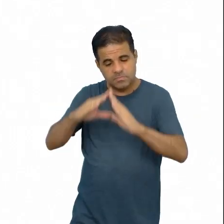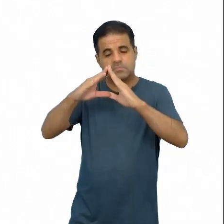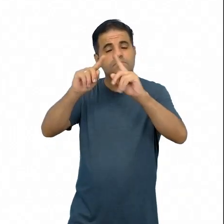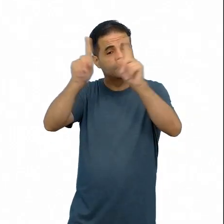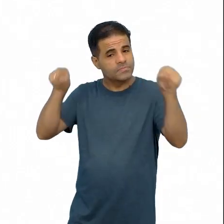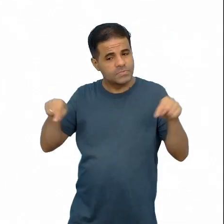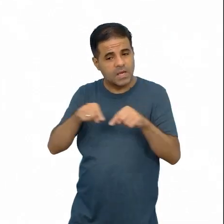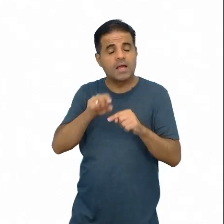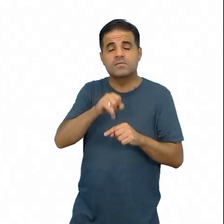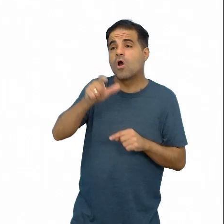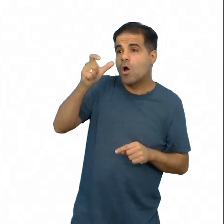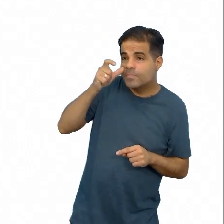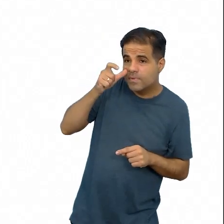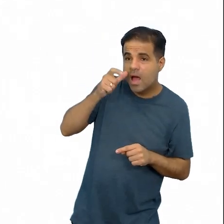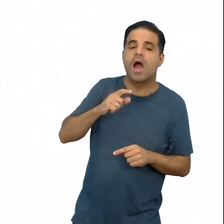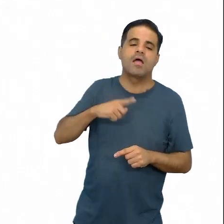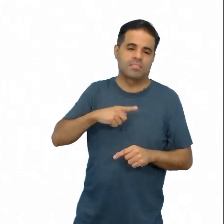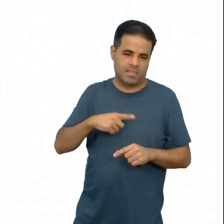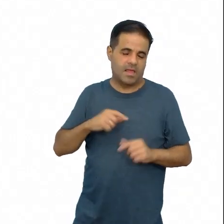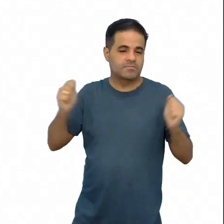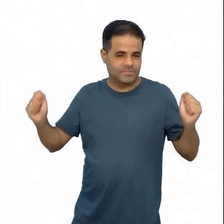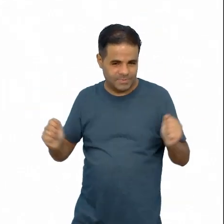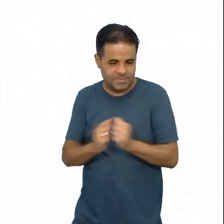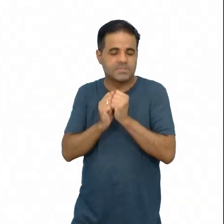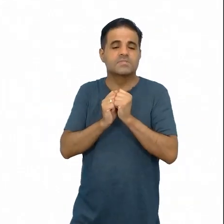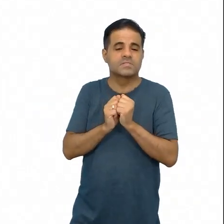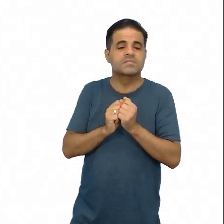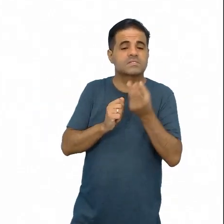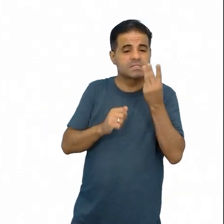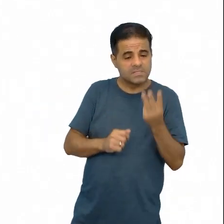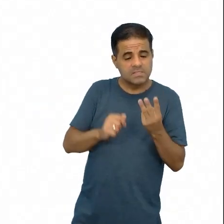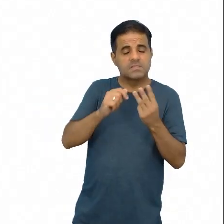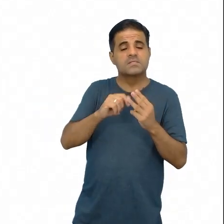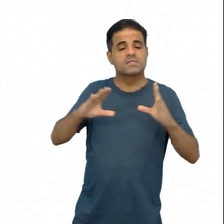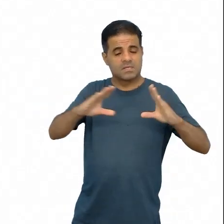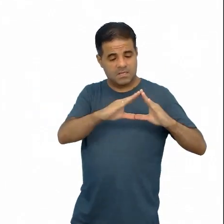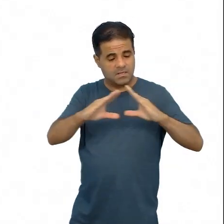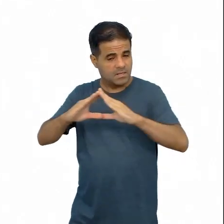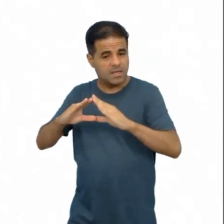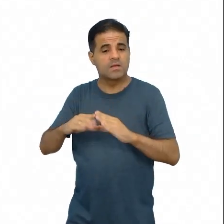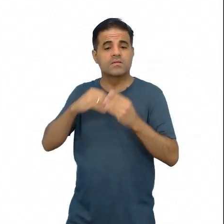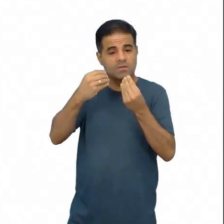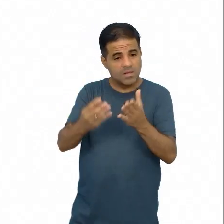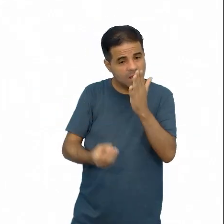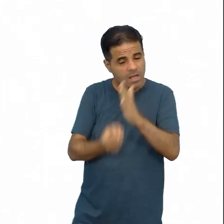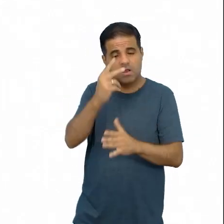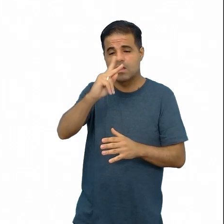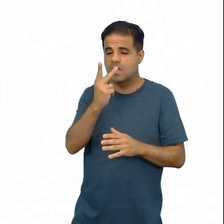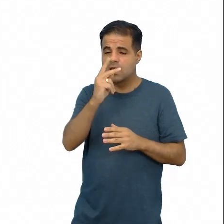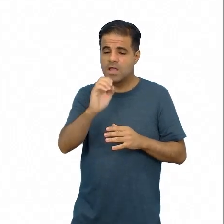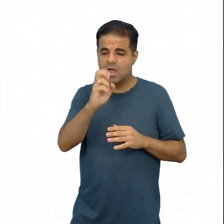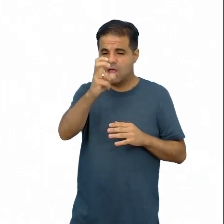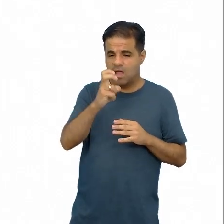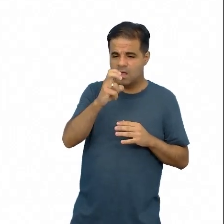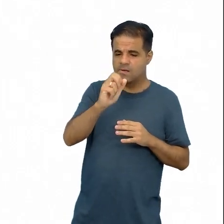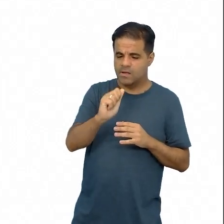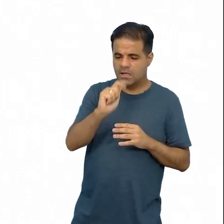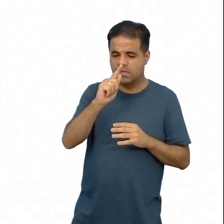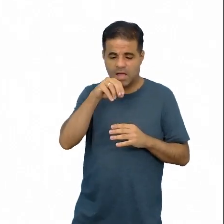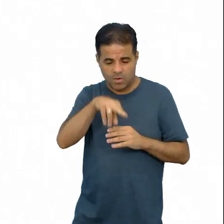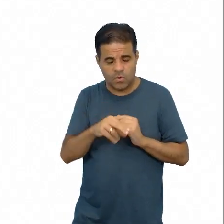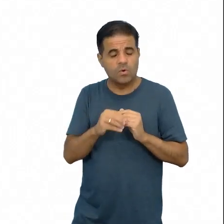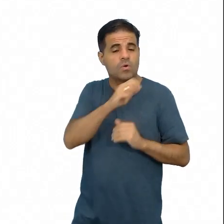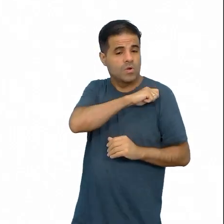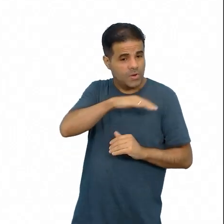quadrados, né? Se a gente observar, a gente vai ver que as junções aí de 6 triângulos equiláteros deu um hexágono. Então, na verdade, o aluno está